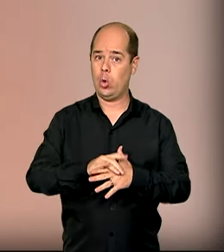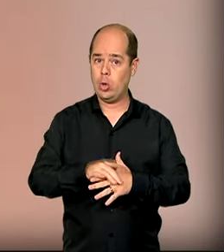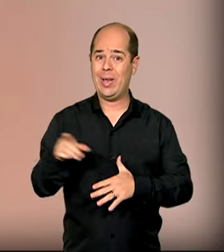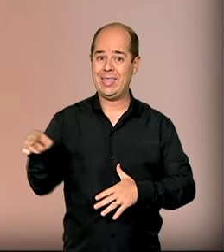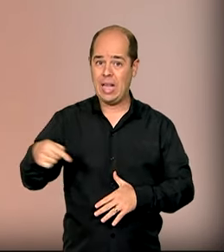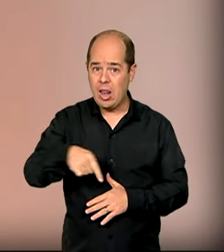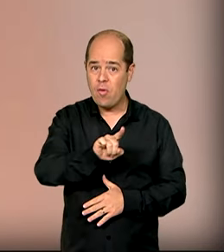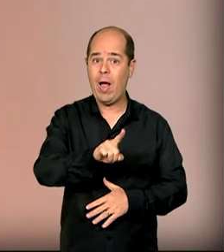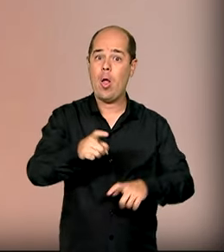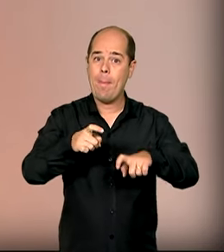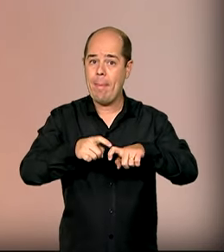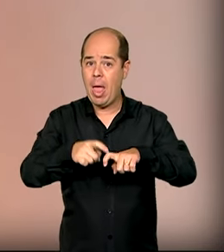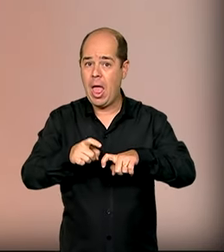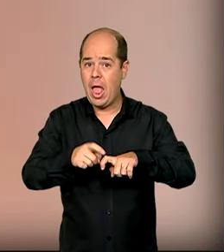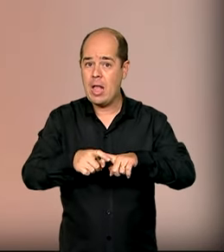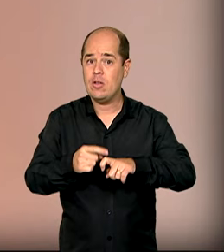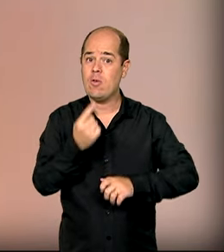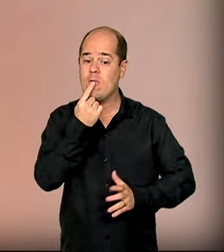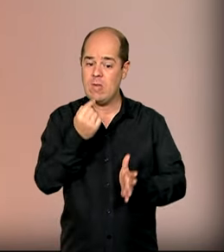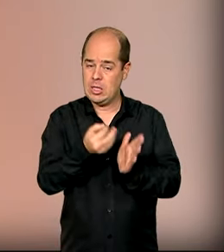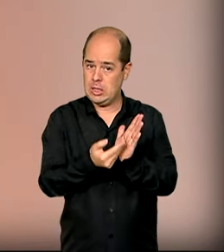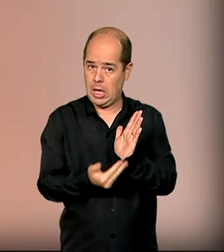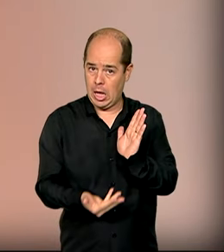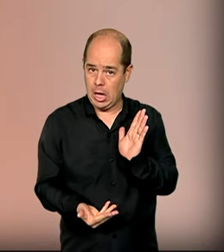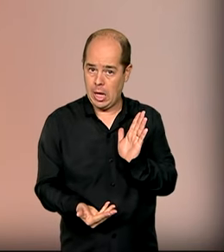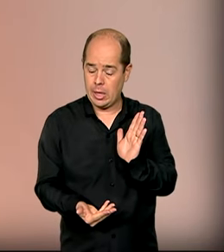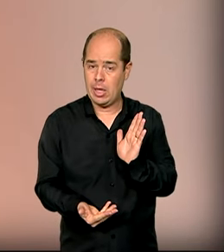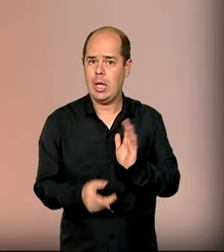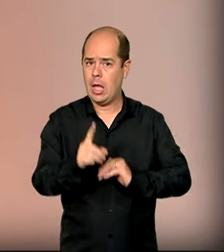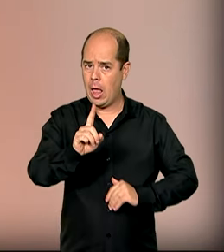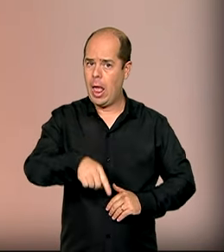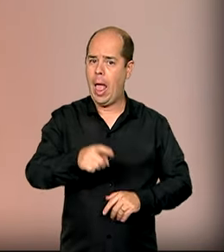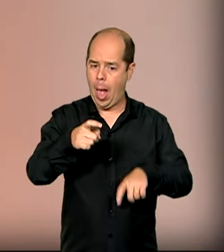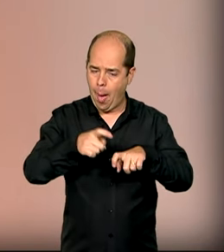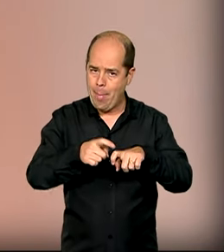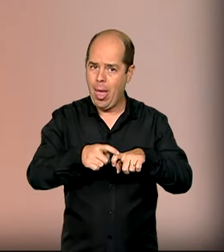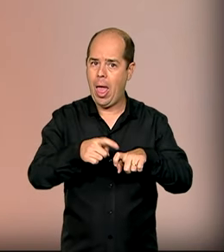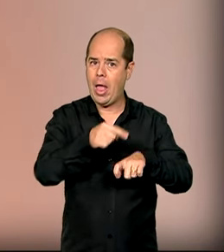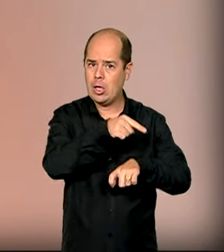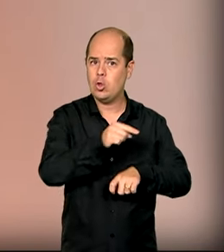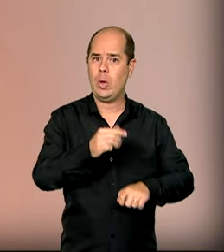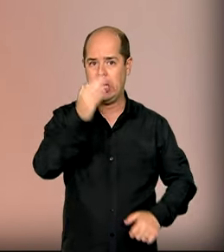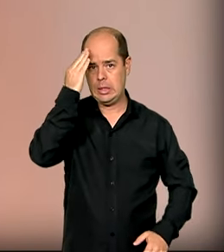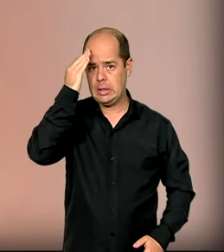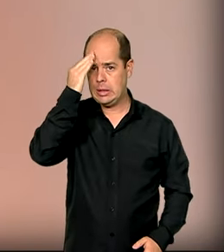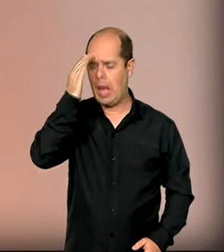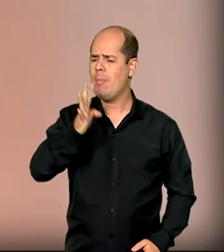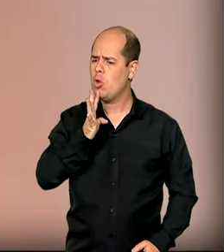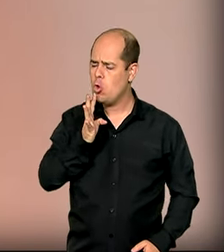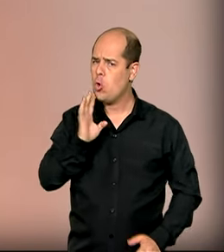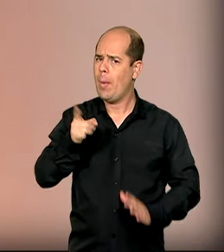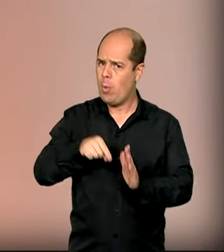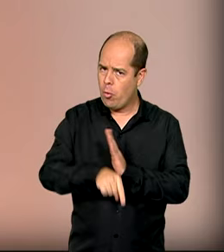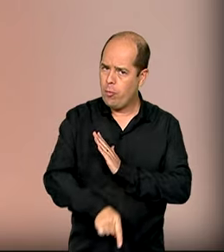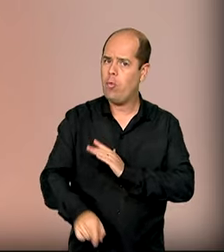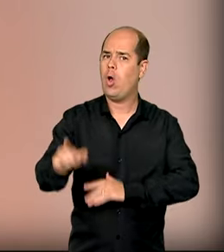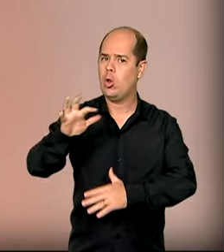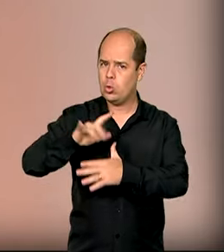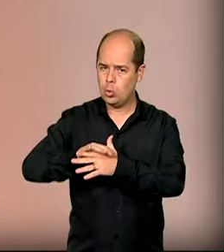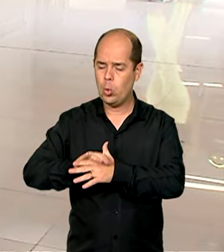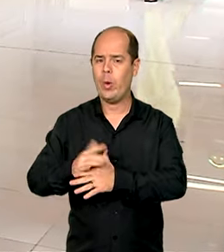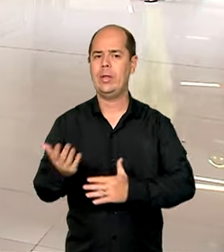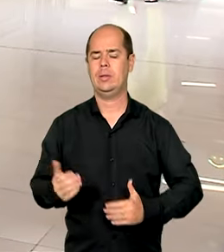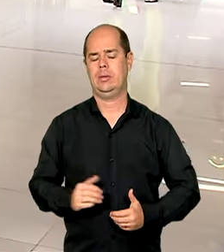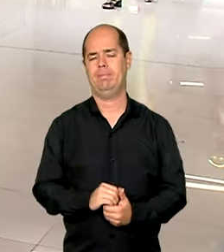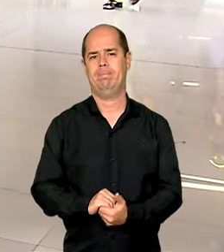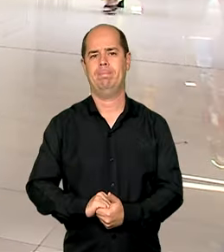que é o profissional especialista, né, para acompanhar de forma mais adequada a doença